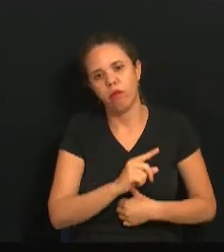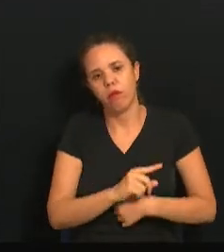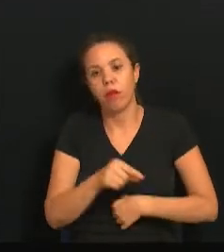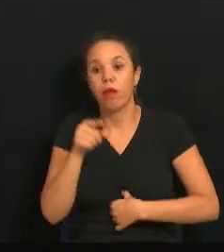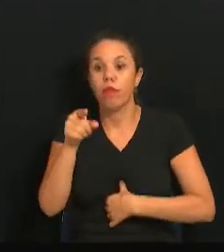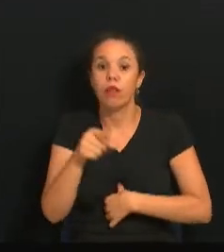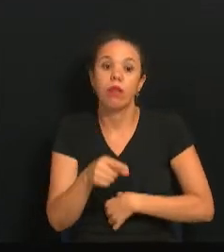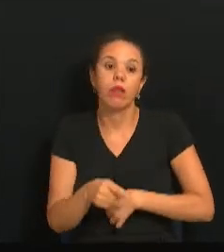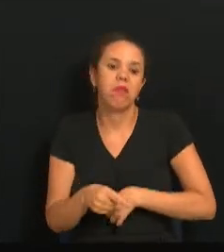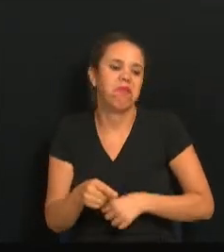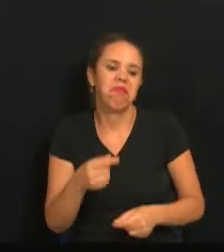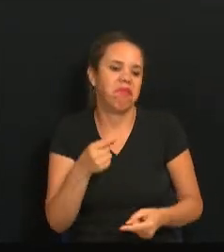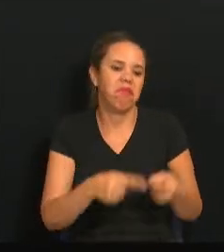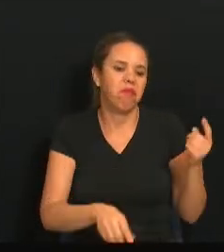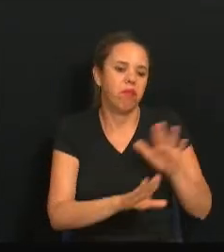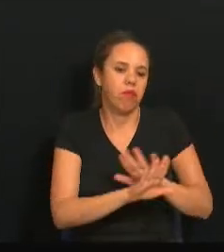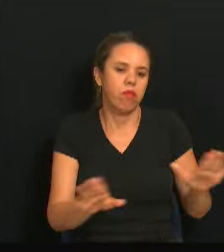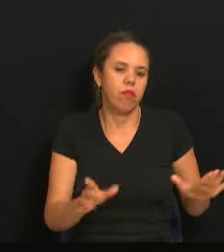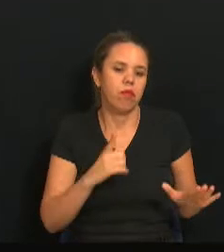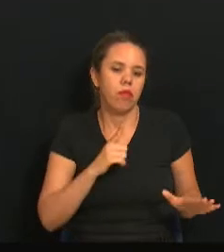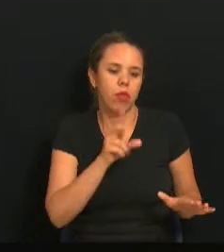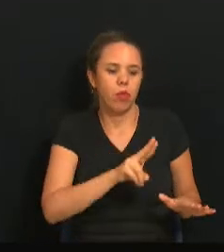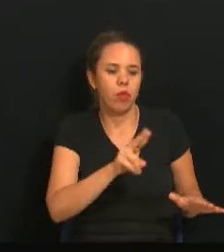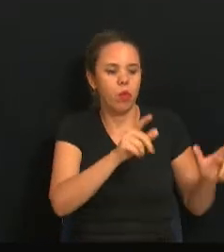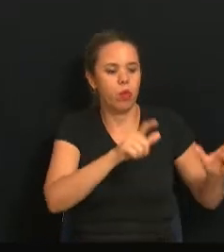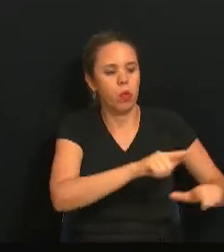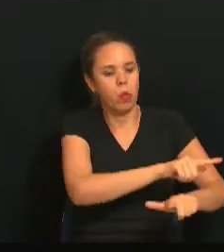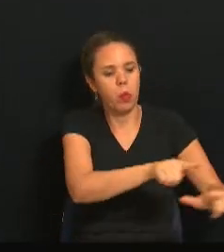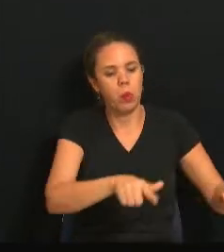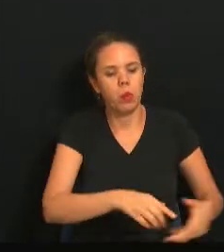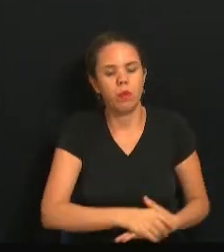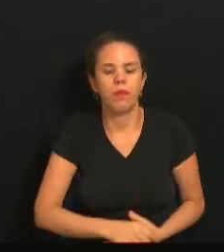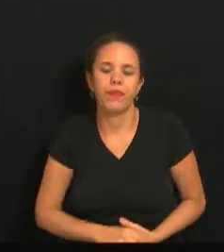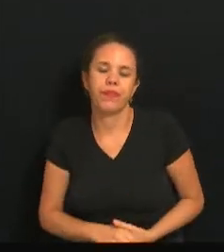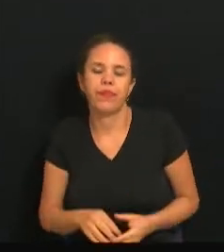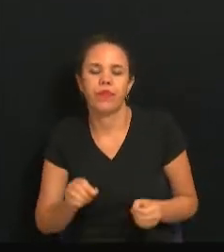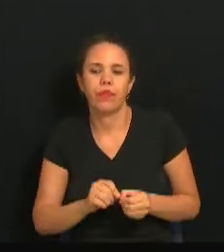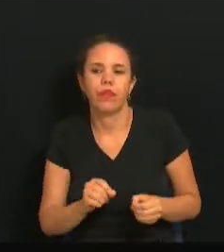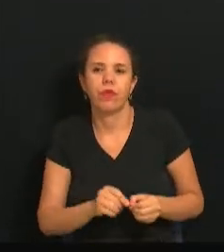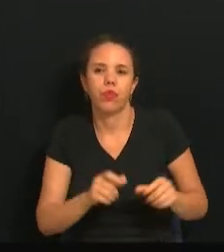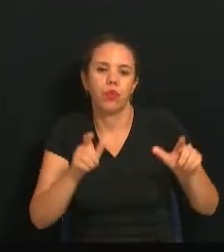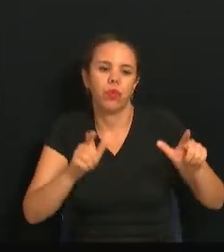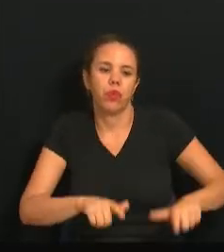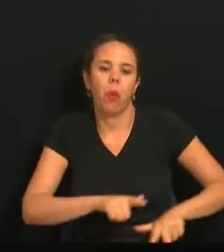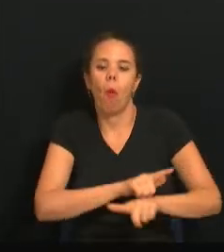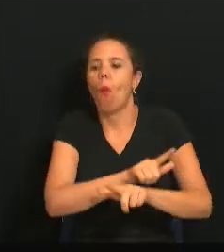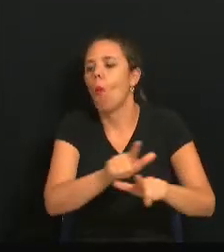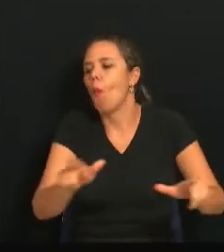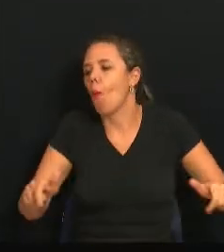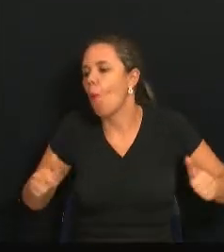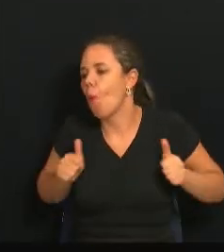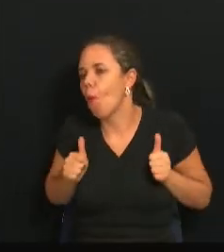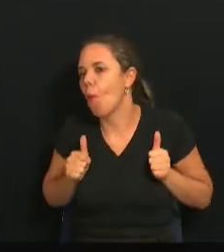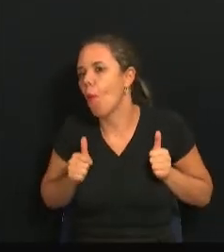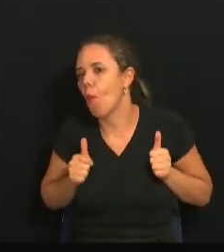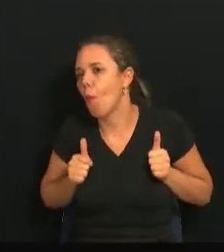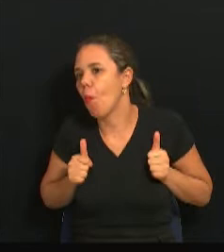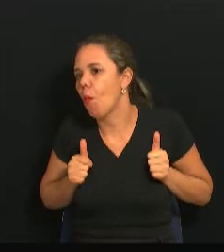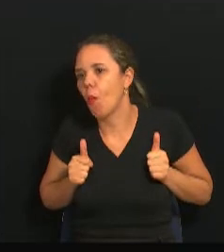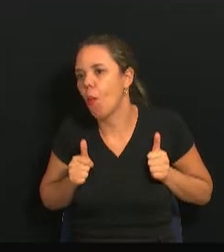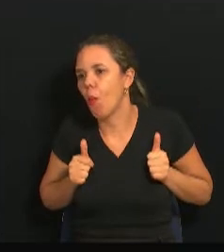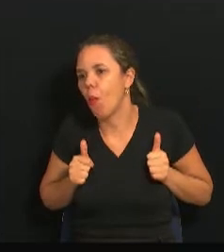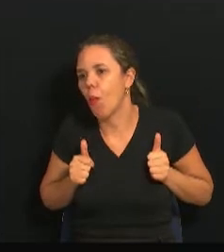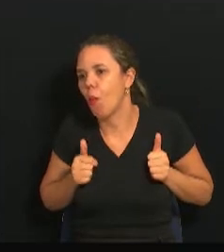não permitindo que se dê uso àquela propriedade, fazendo com que a propriedade fique ali estagnada, não cumprindo a sua